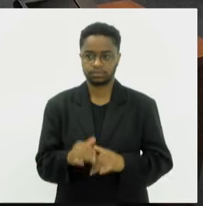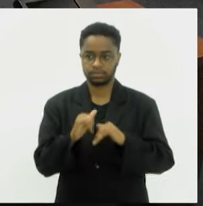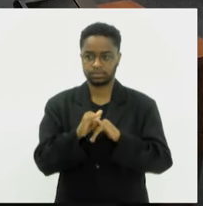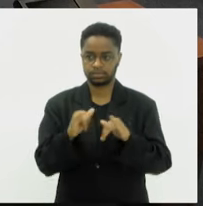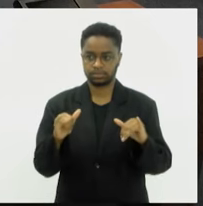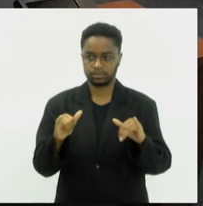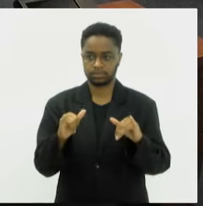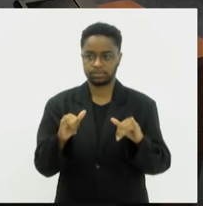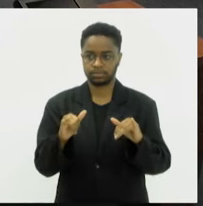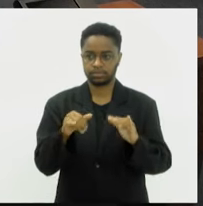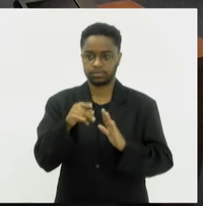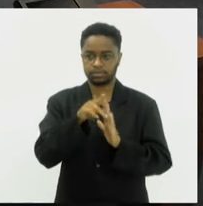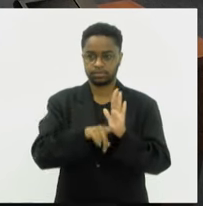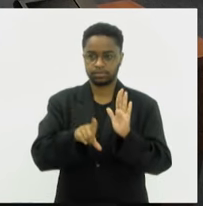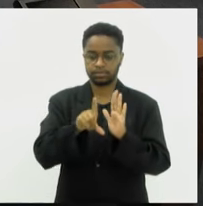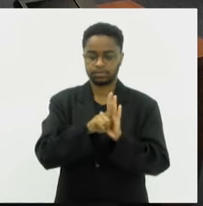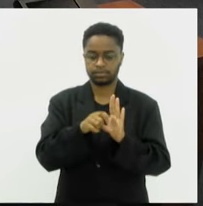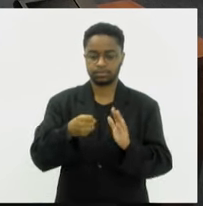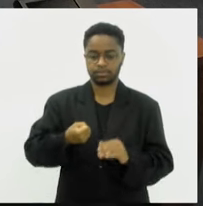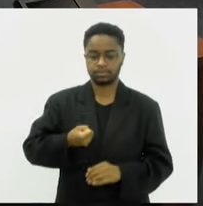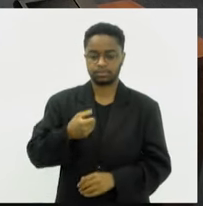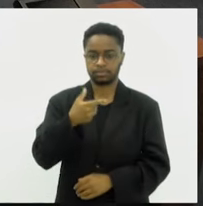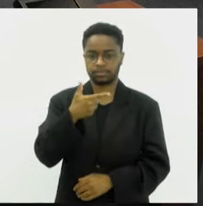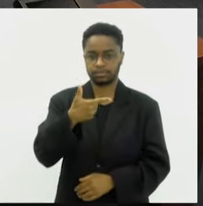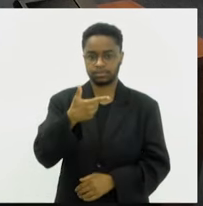Anuncio projeto de lei número